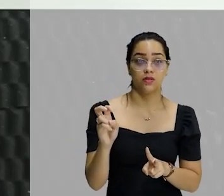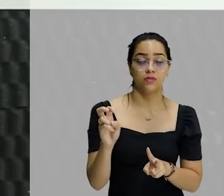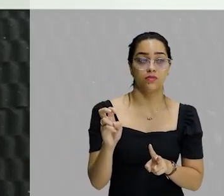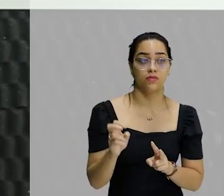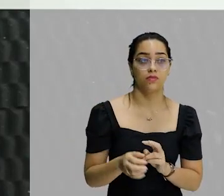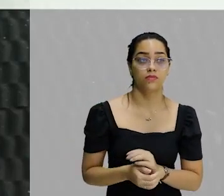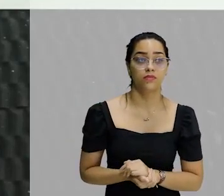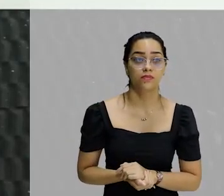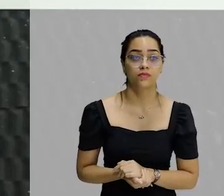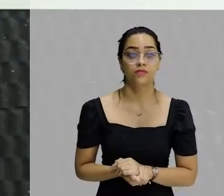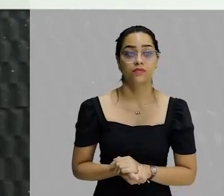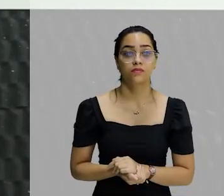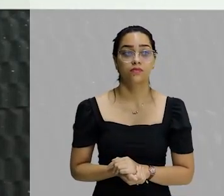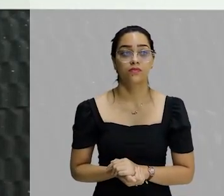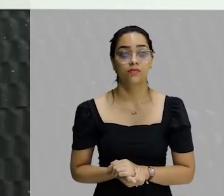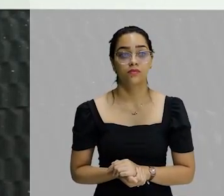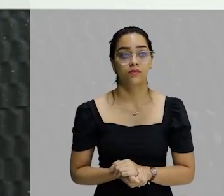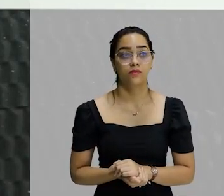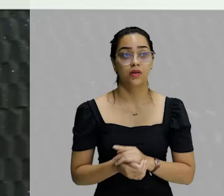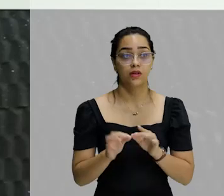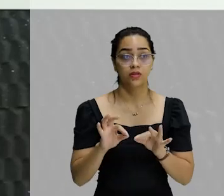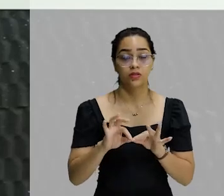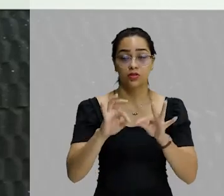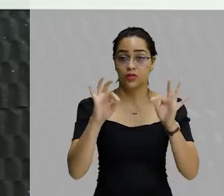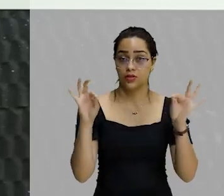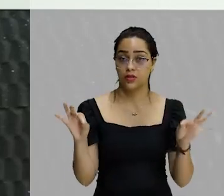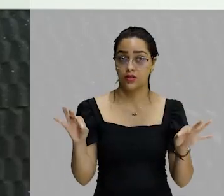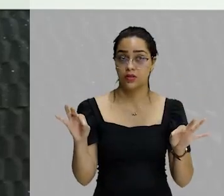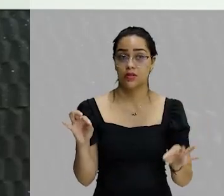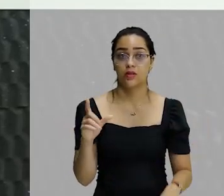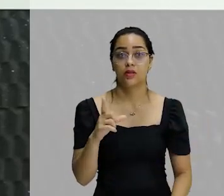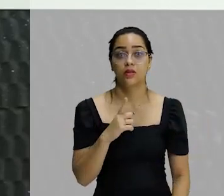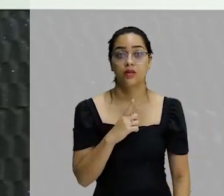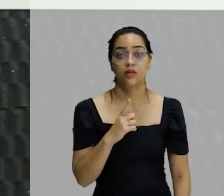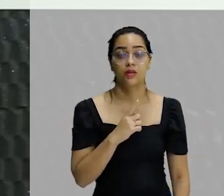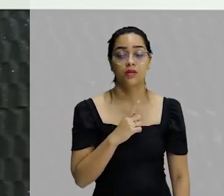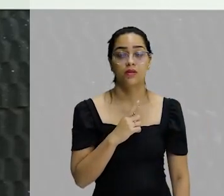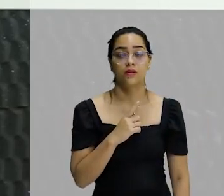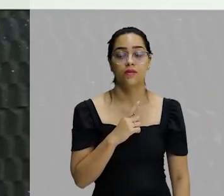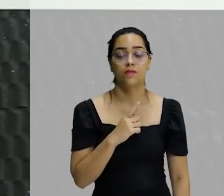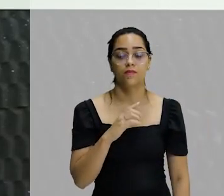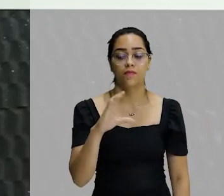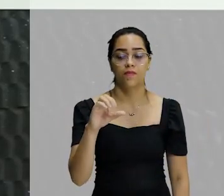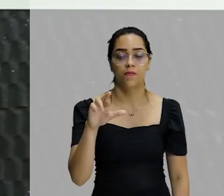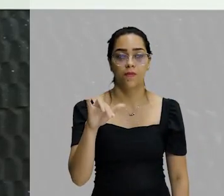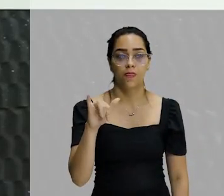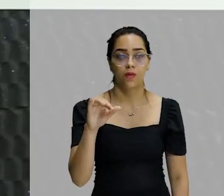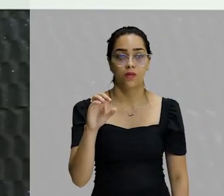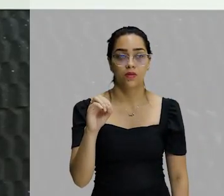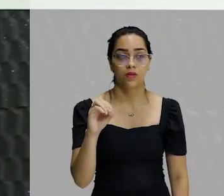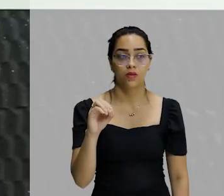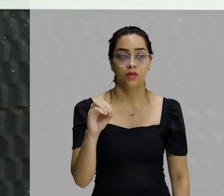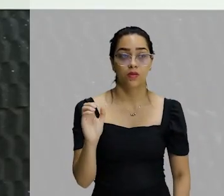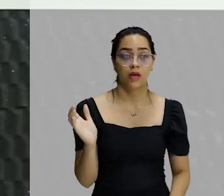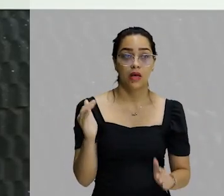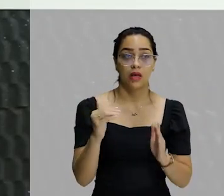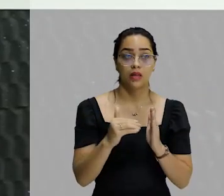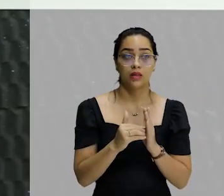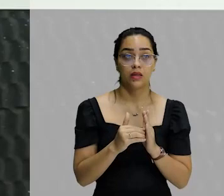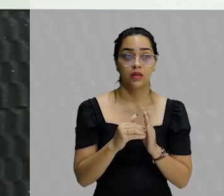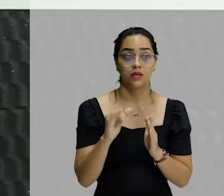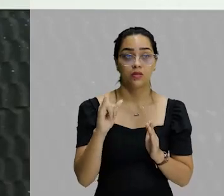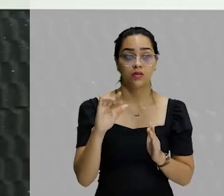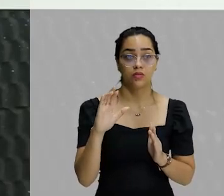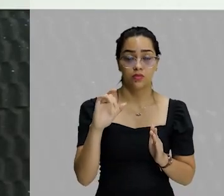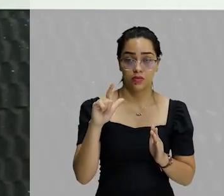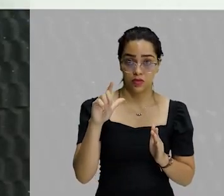Pronto. A distância entre o centro da esfera ao centro do